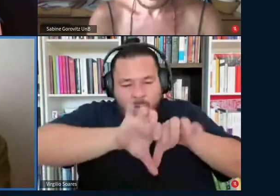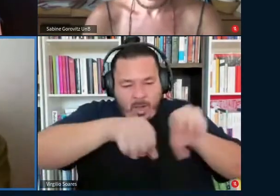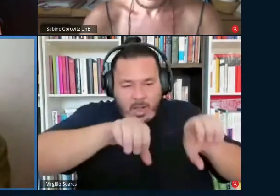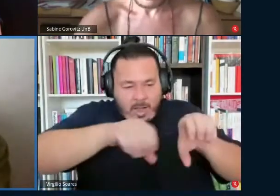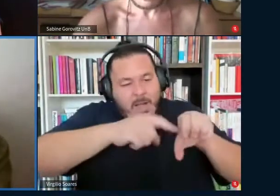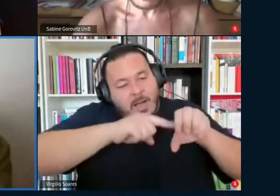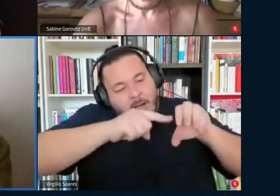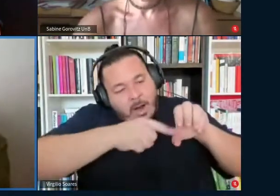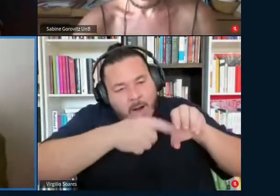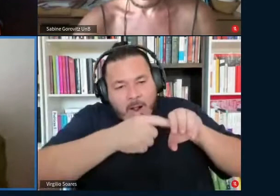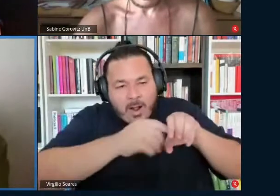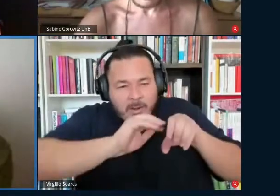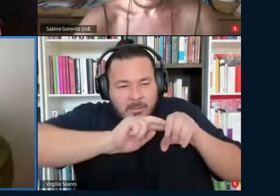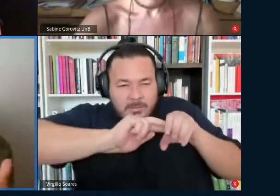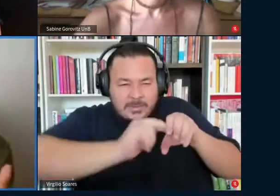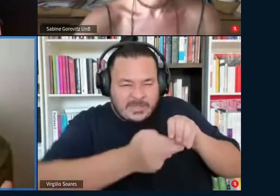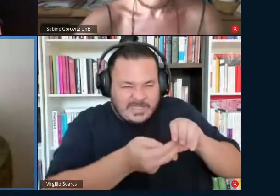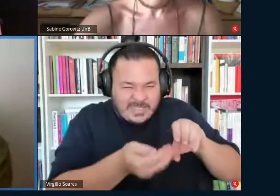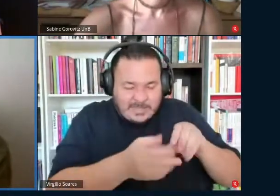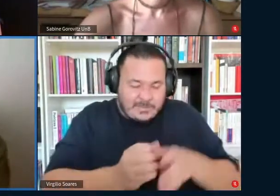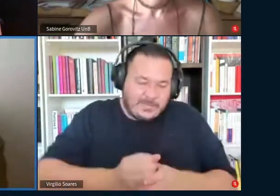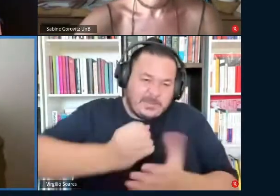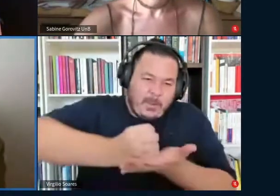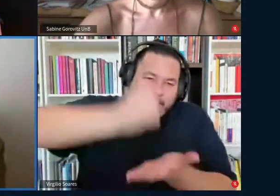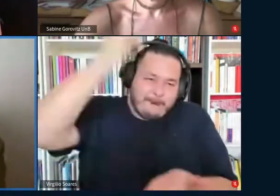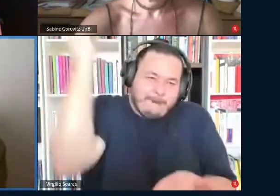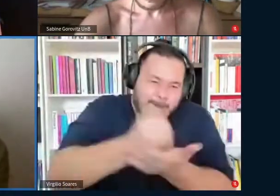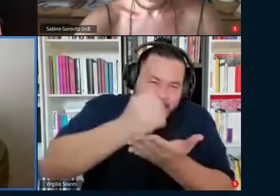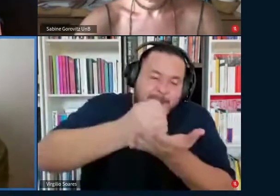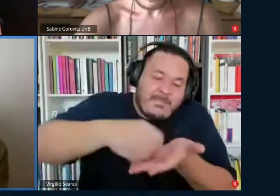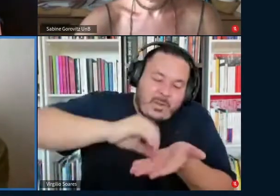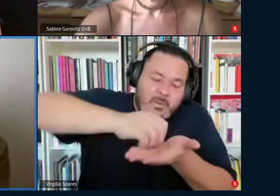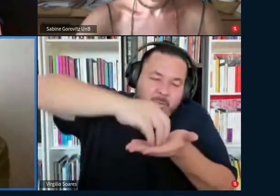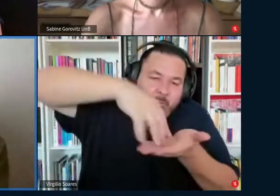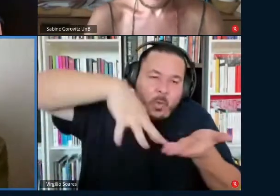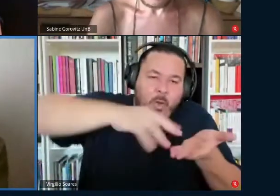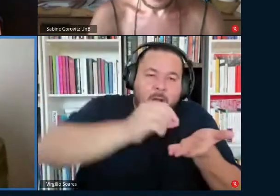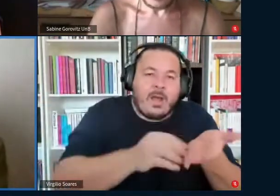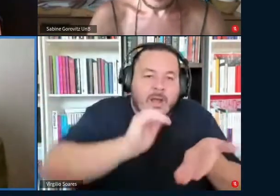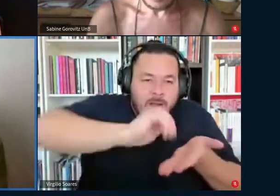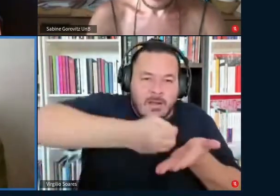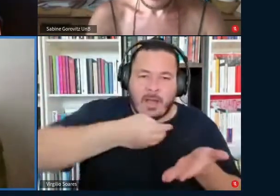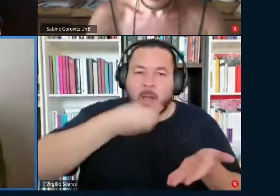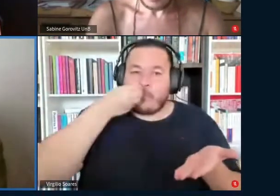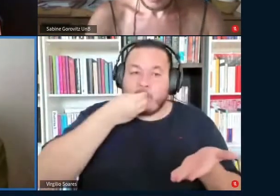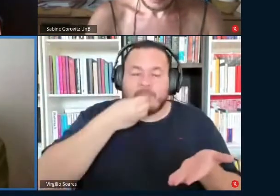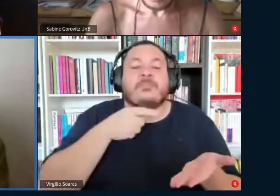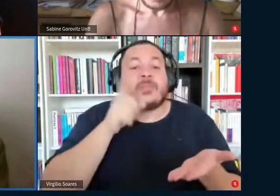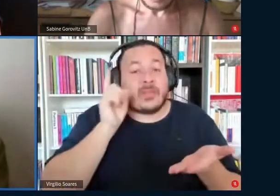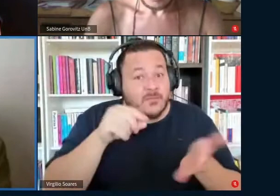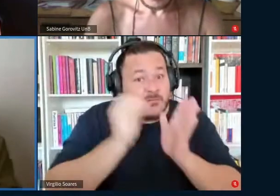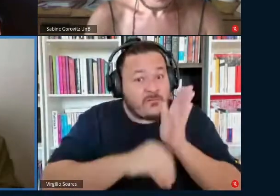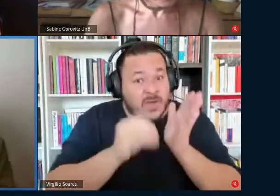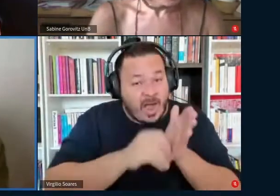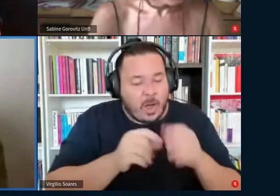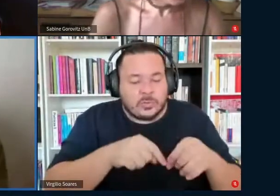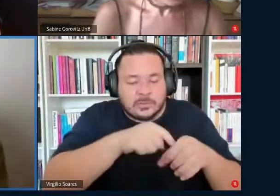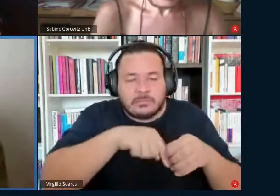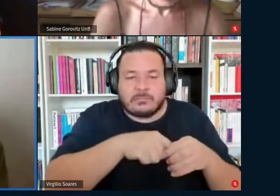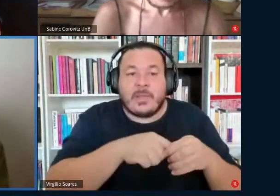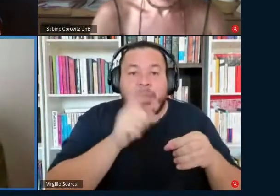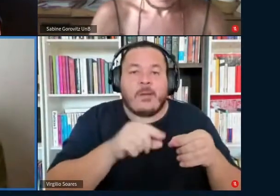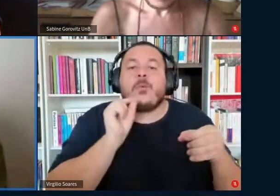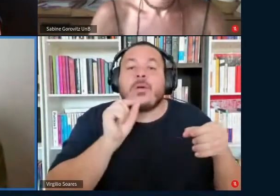do mocotó? Quando você bate o osso, sai aquele caldo, faltou o tutano. Então, assim, é aquele, uma